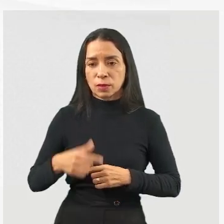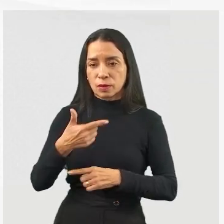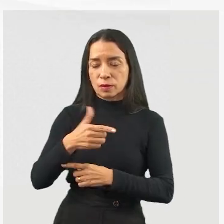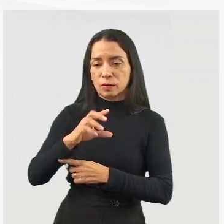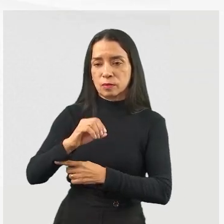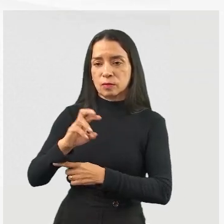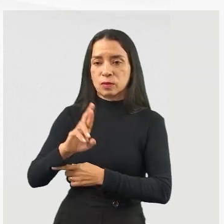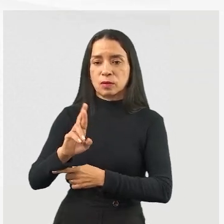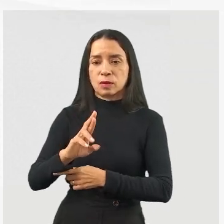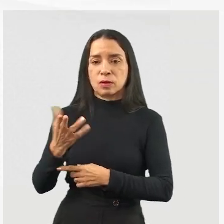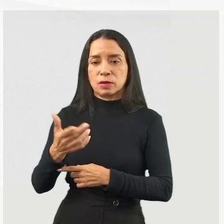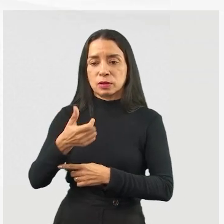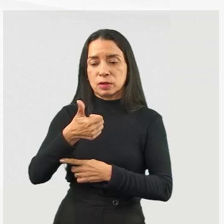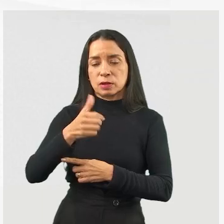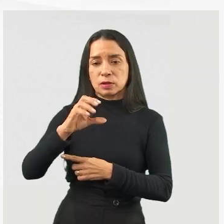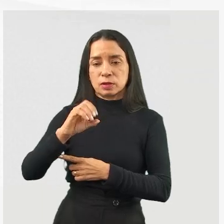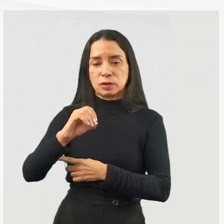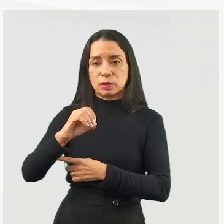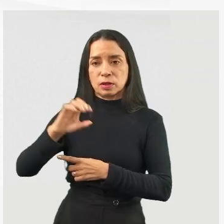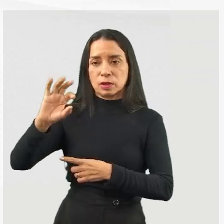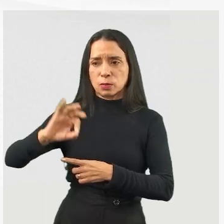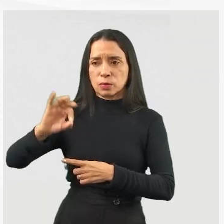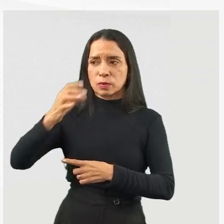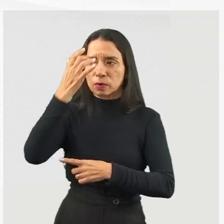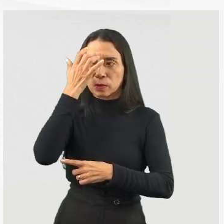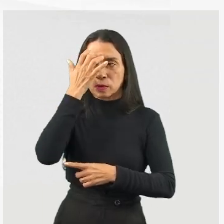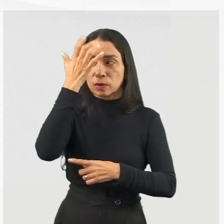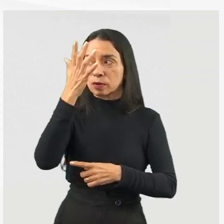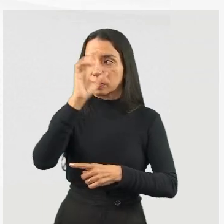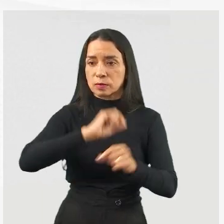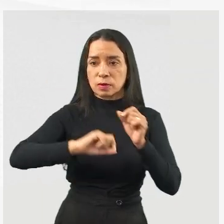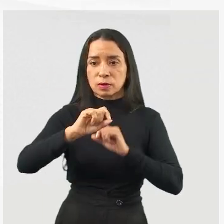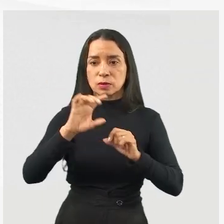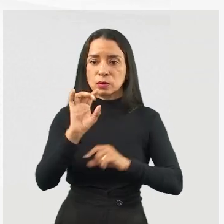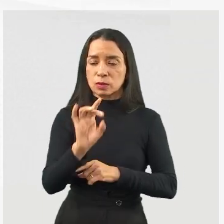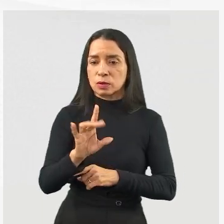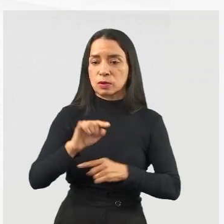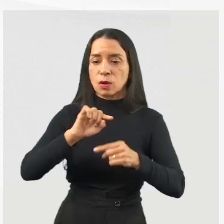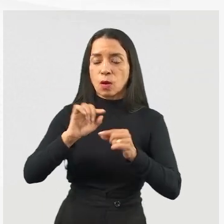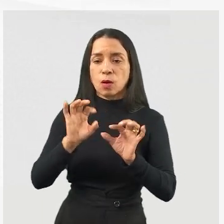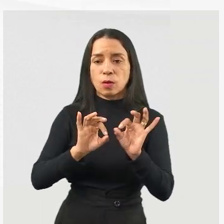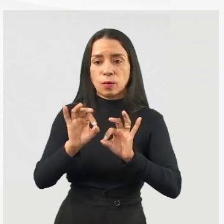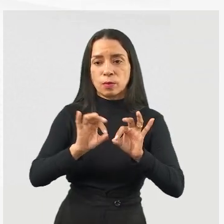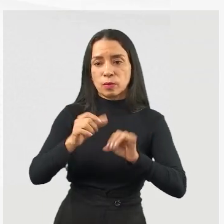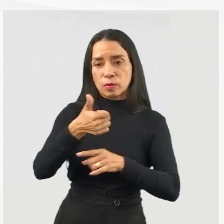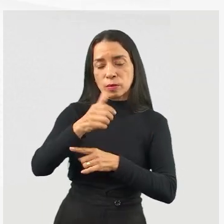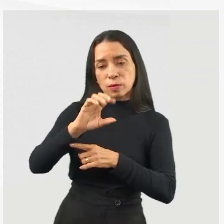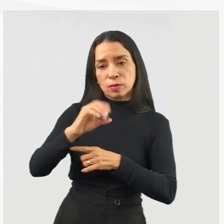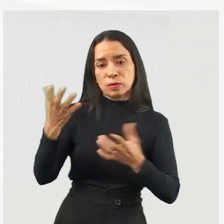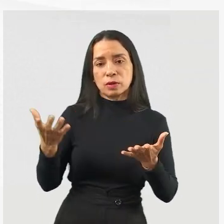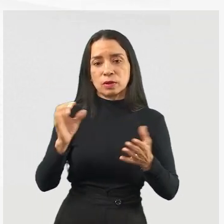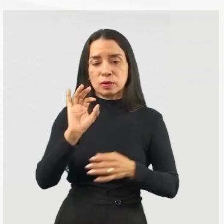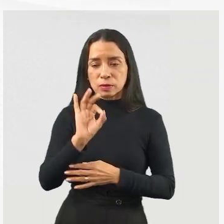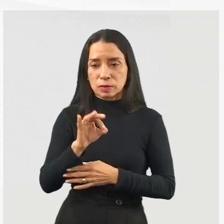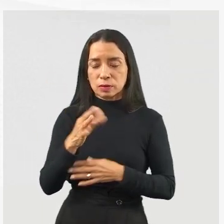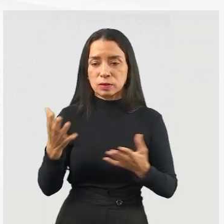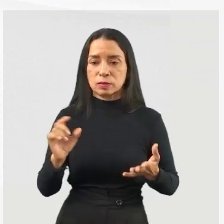reais. Ó. 10% é bem fácil, né? Porque o 10% basta você dividir por 10. Certo?